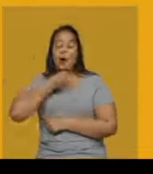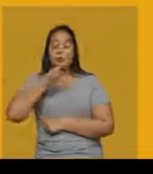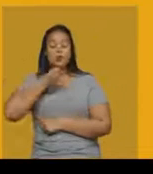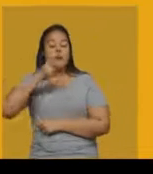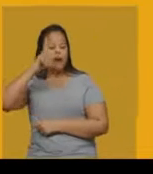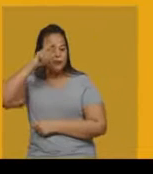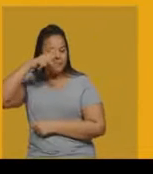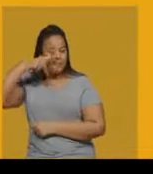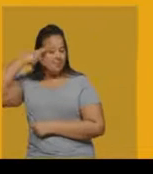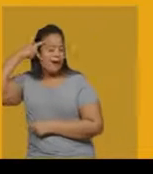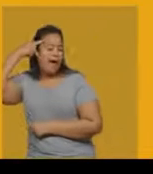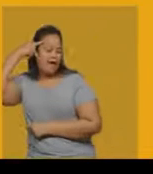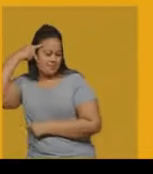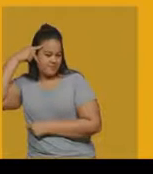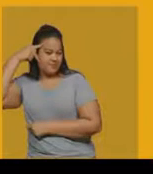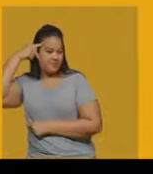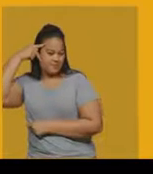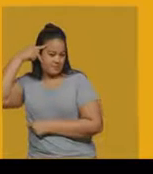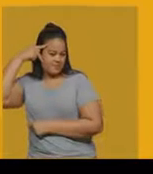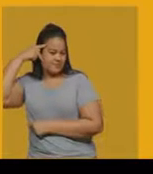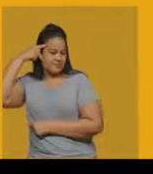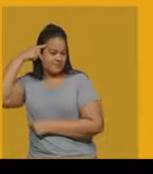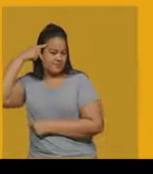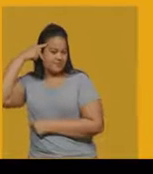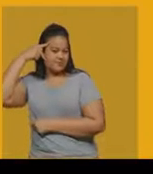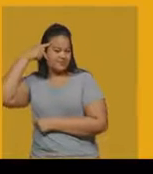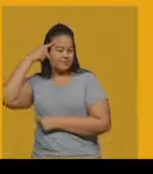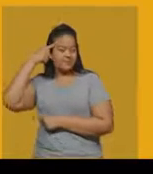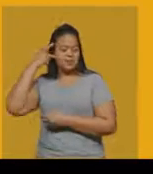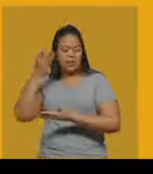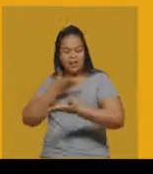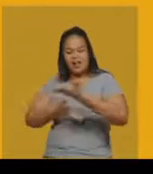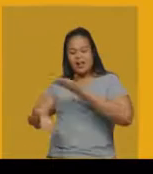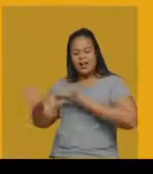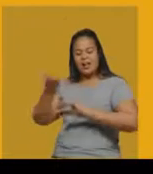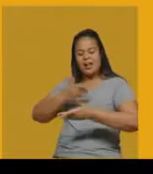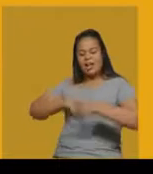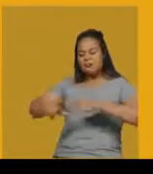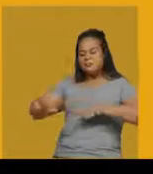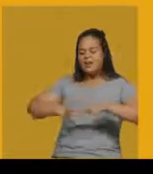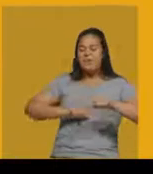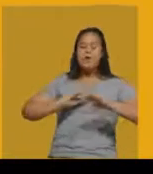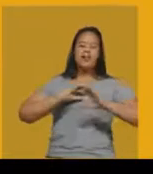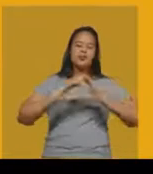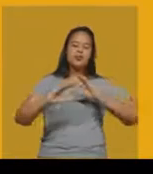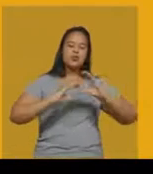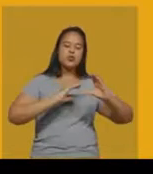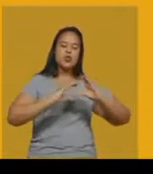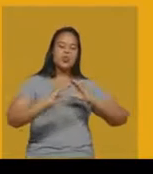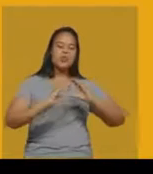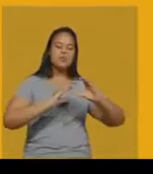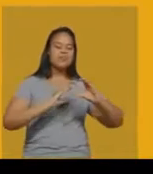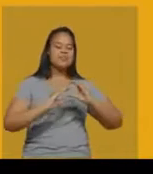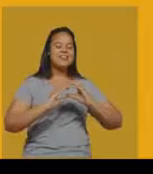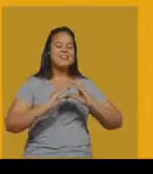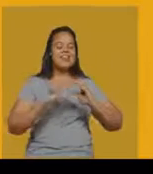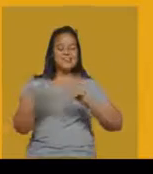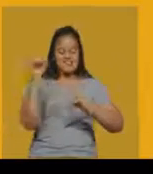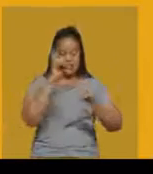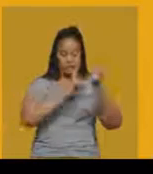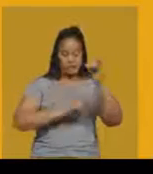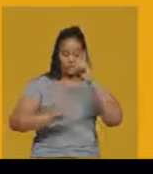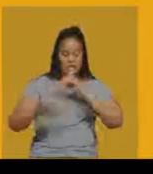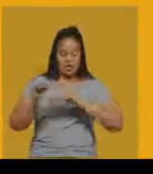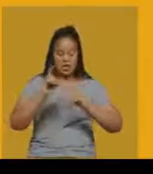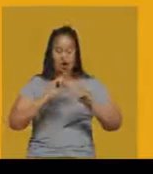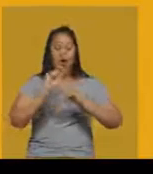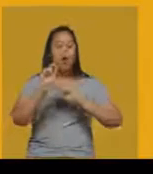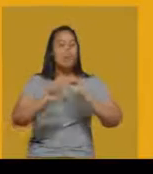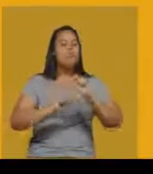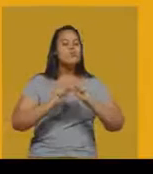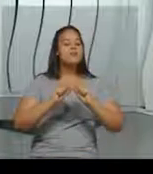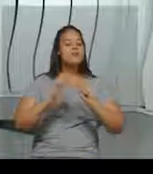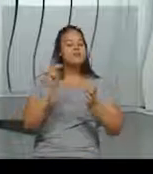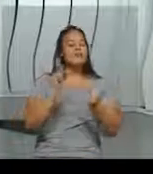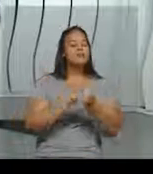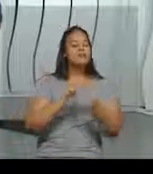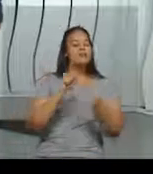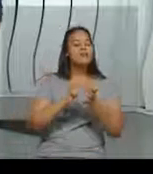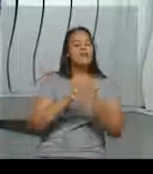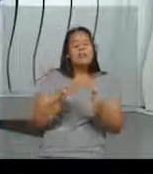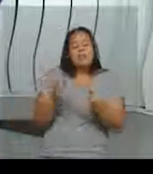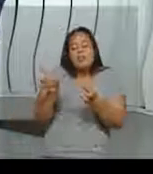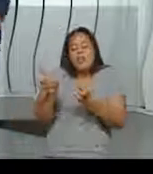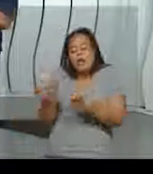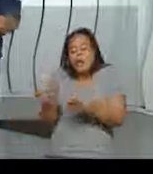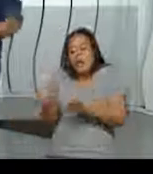aí desenvolvido um trabalho de comunicação e de expressão de realidades muito específicas,